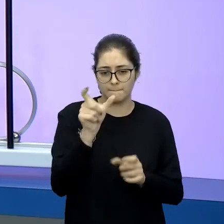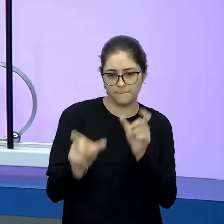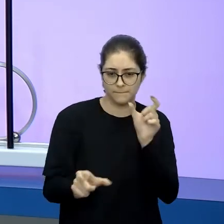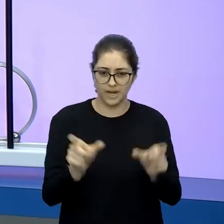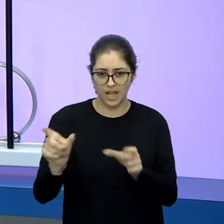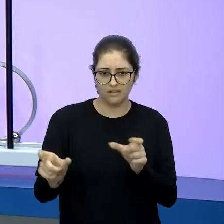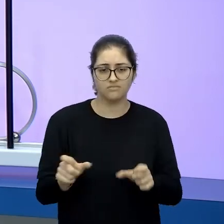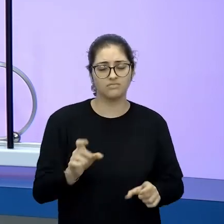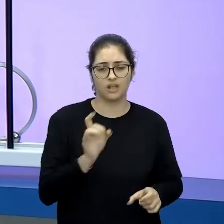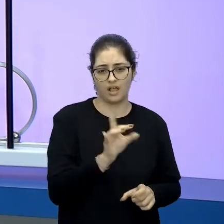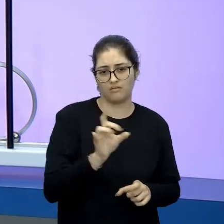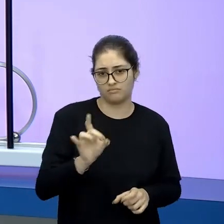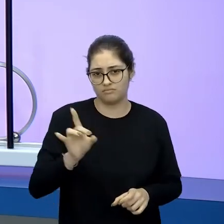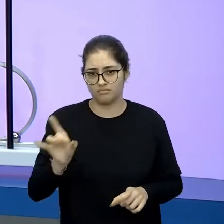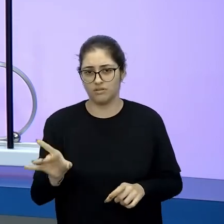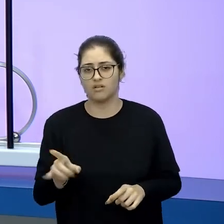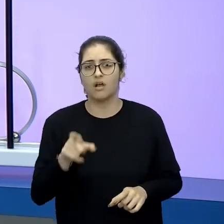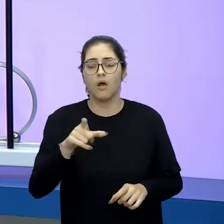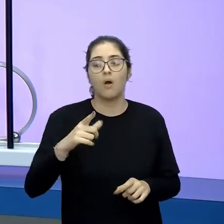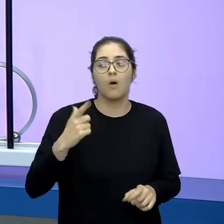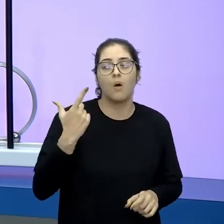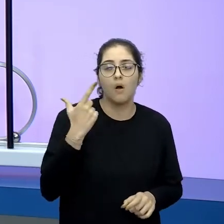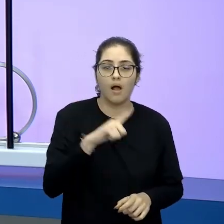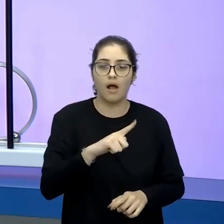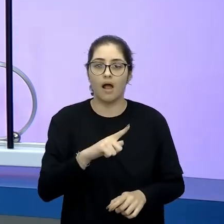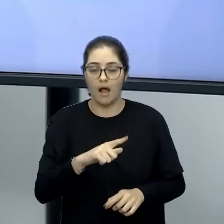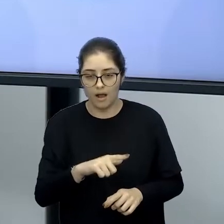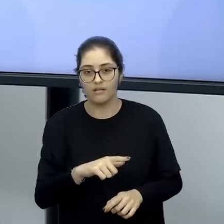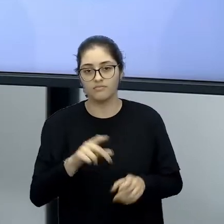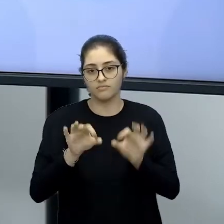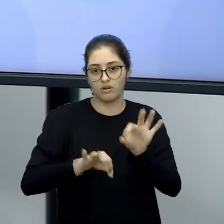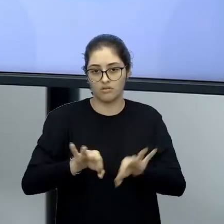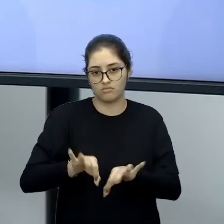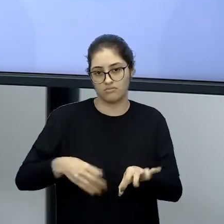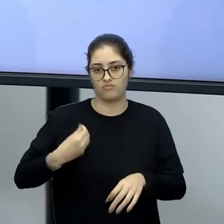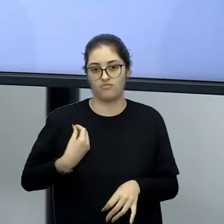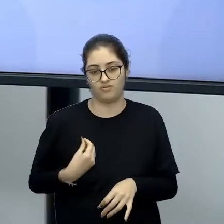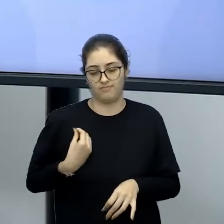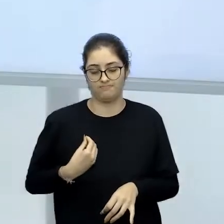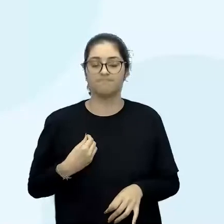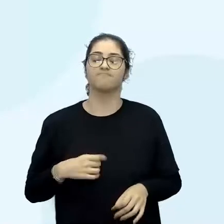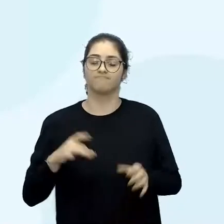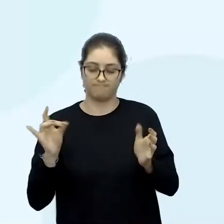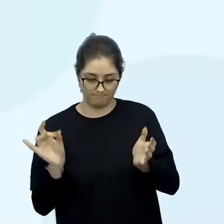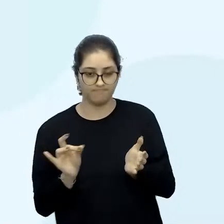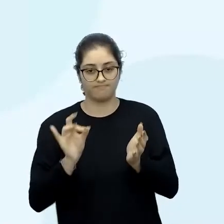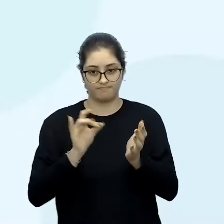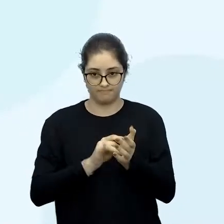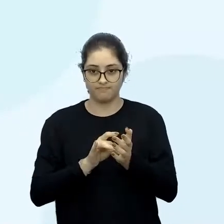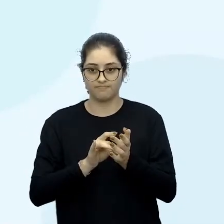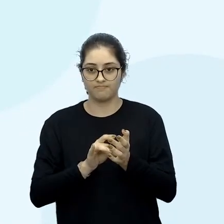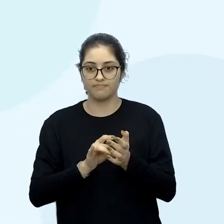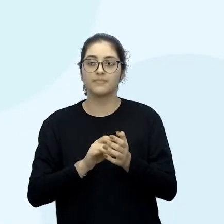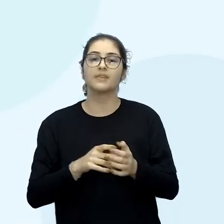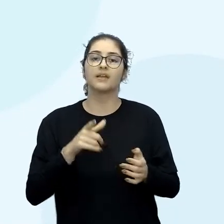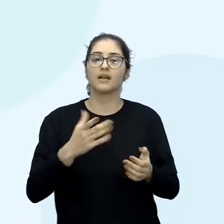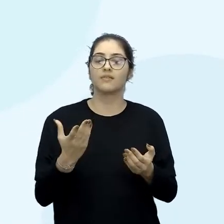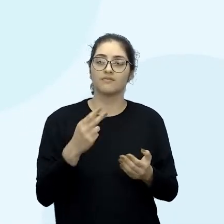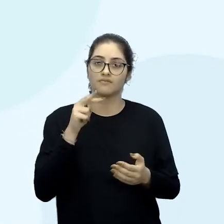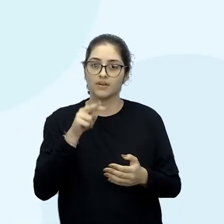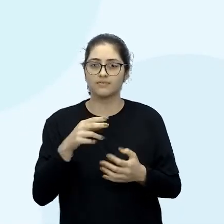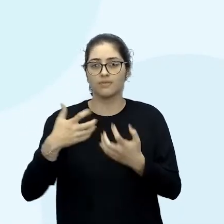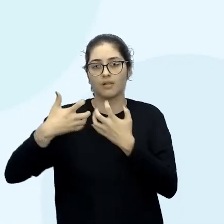nós, e para que eu consiga alcançar o projeto de vida. Exato. Então, a gente vai refletir aspectos relevantes